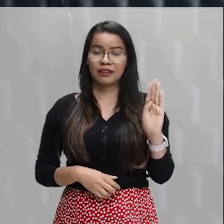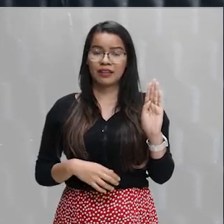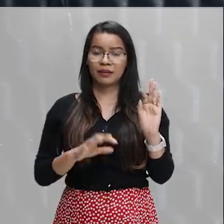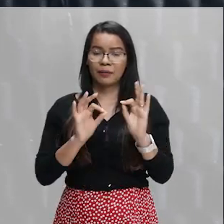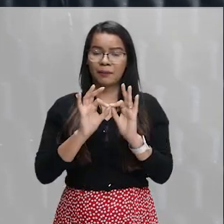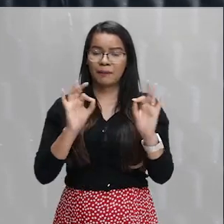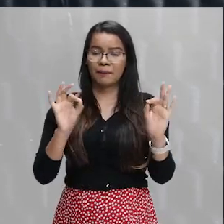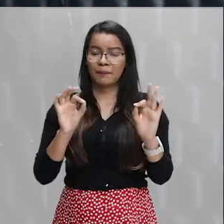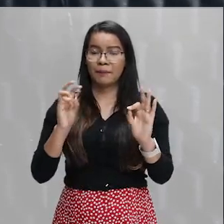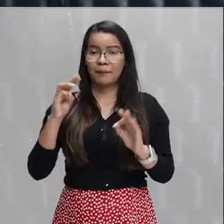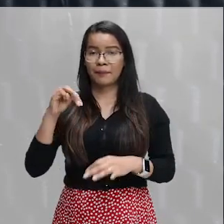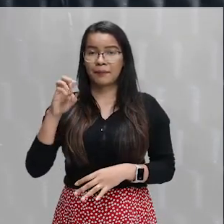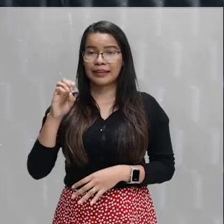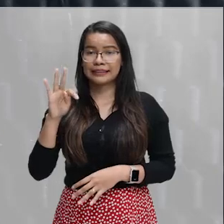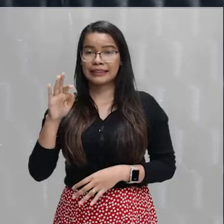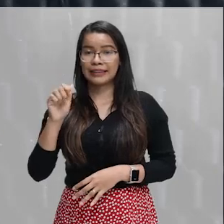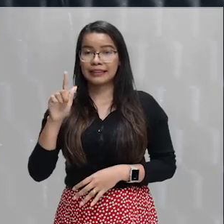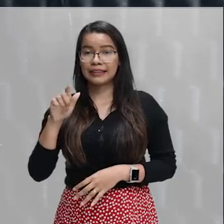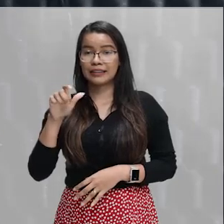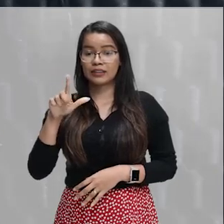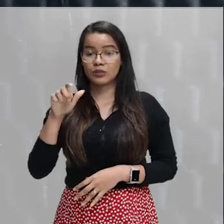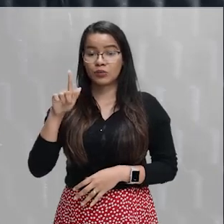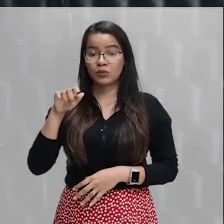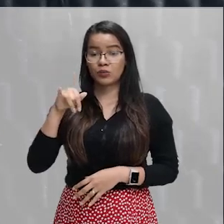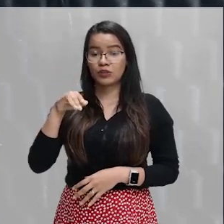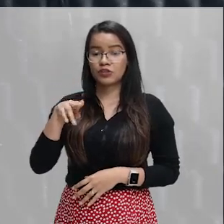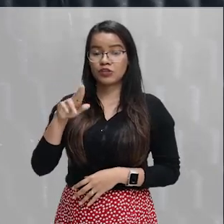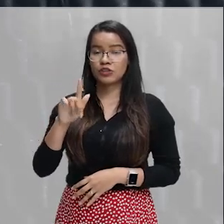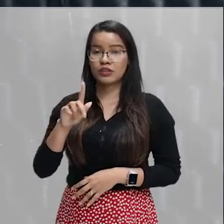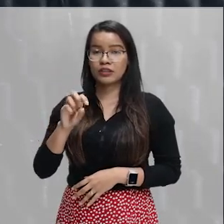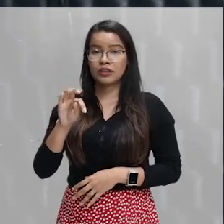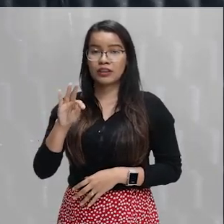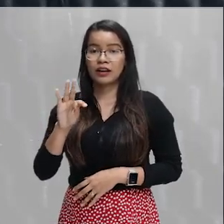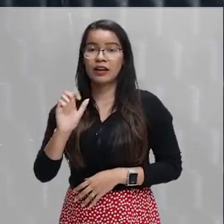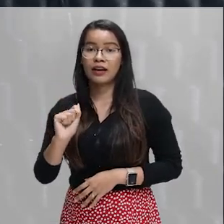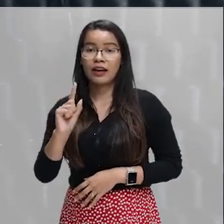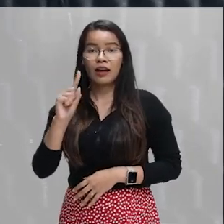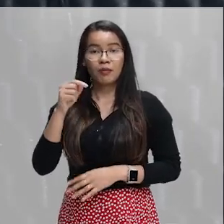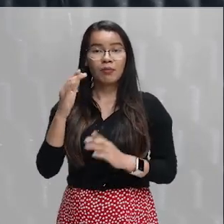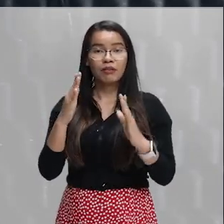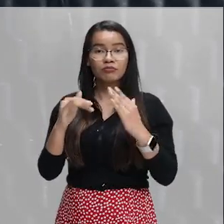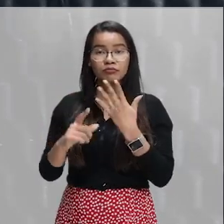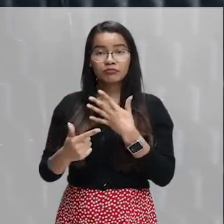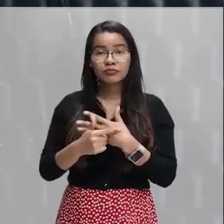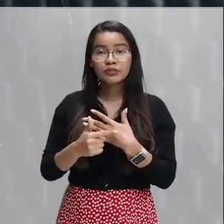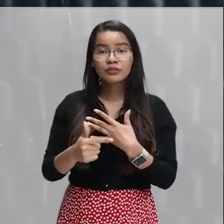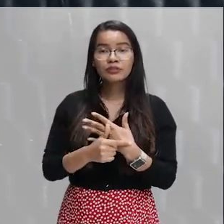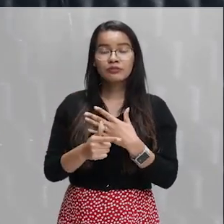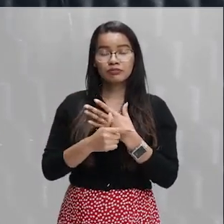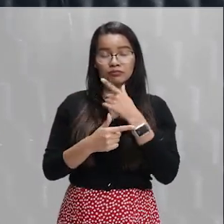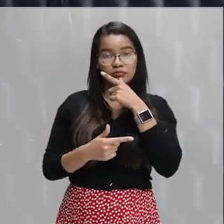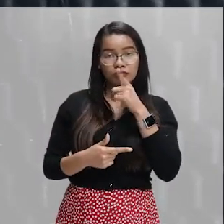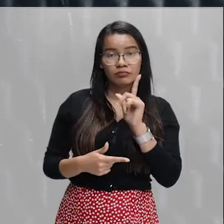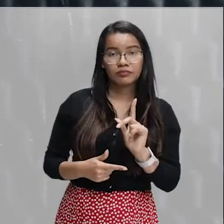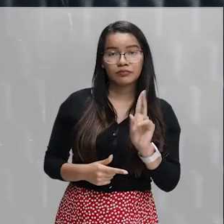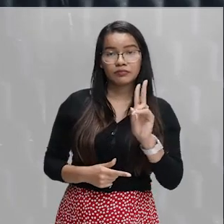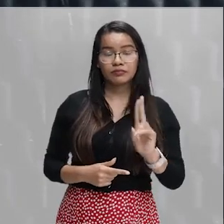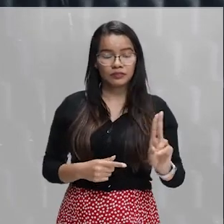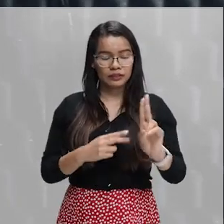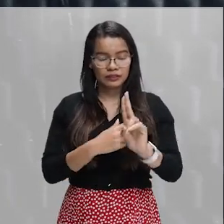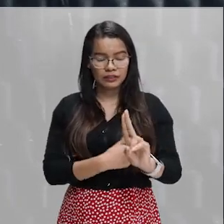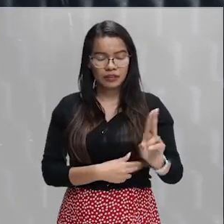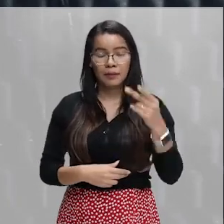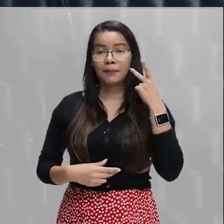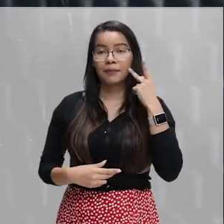A metalinguística é uma das funções da linguagem. As funções da linguagem existem para satisfazer as